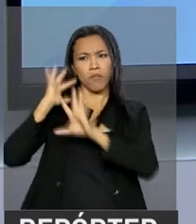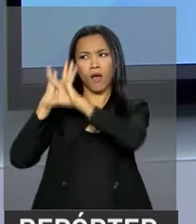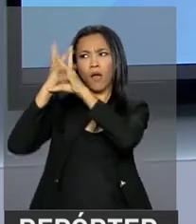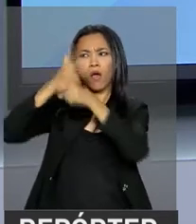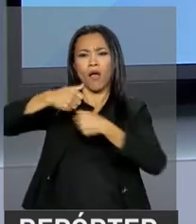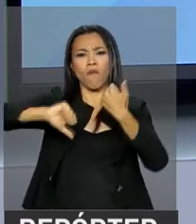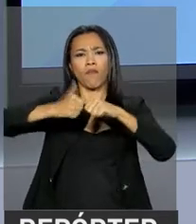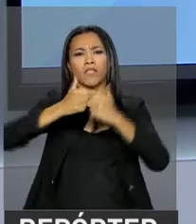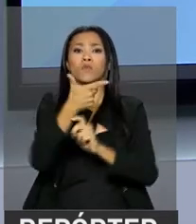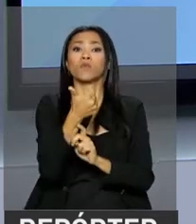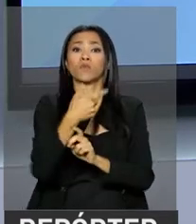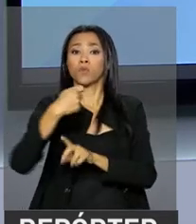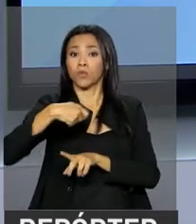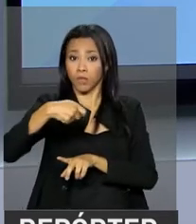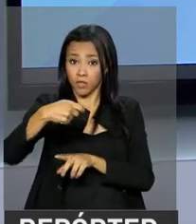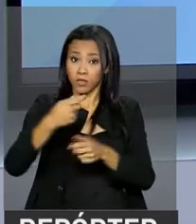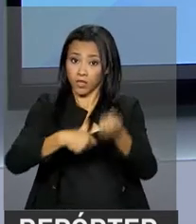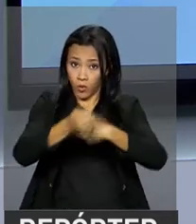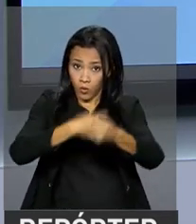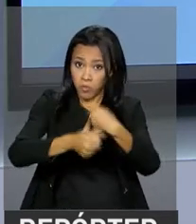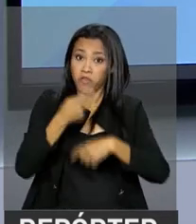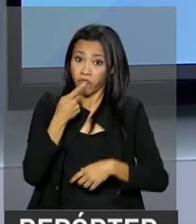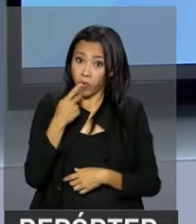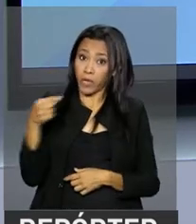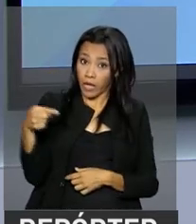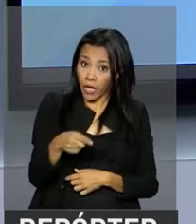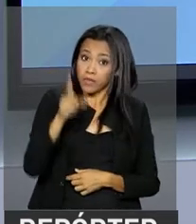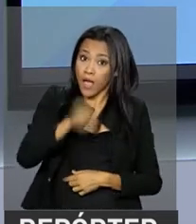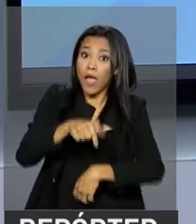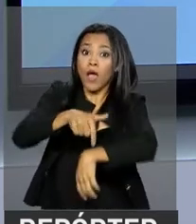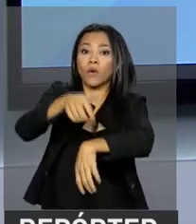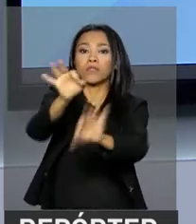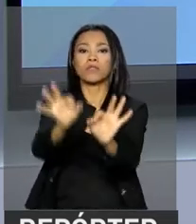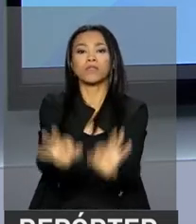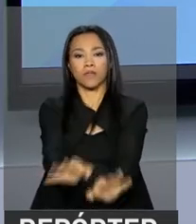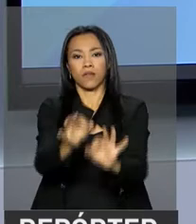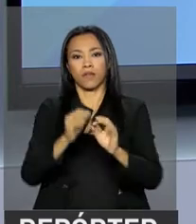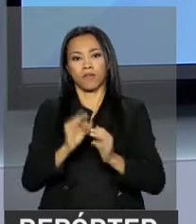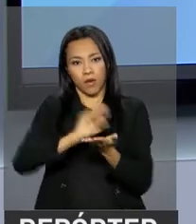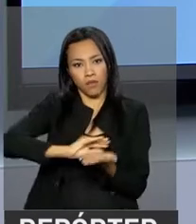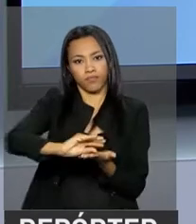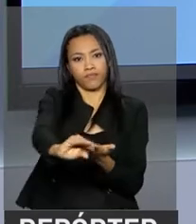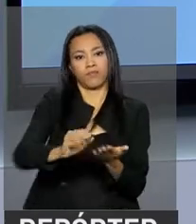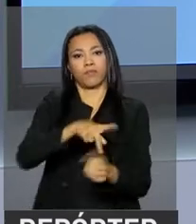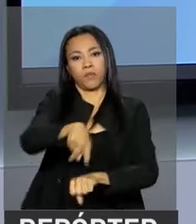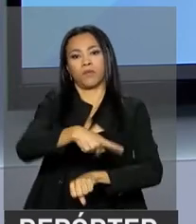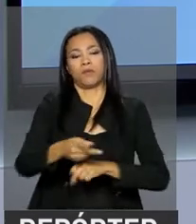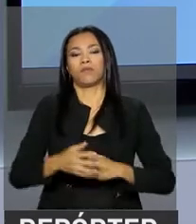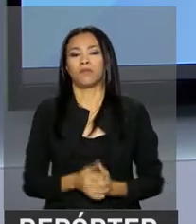12 meses da economia e disse que essa é a hora certa para investir no Brasil.